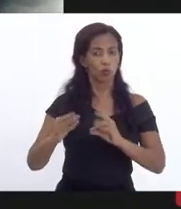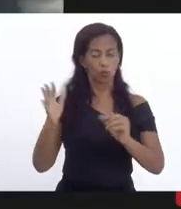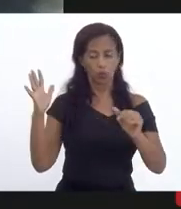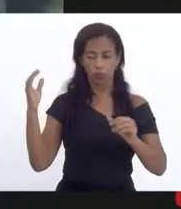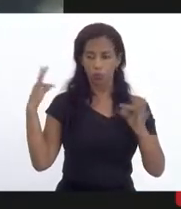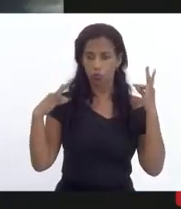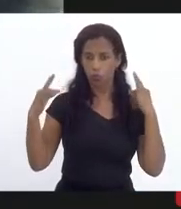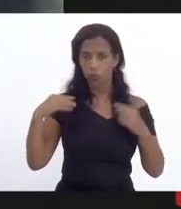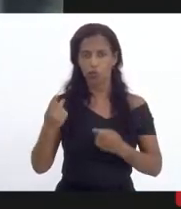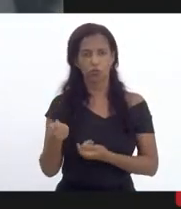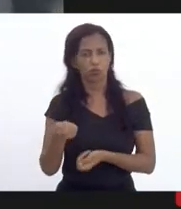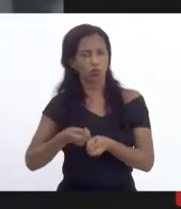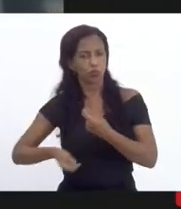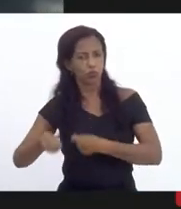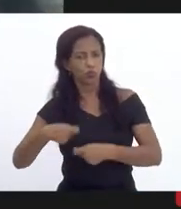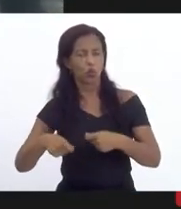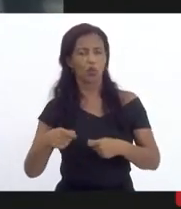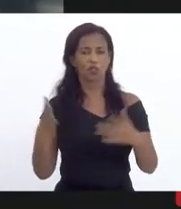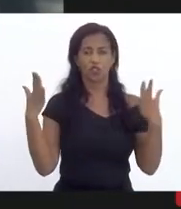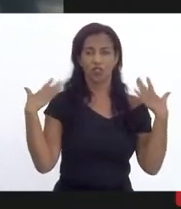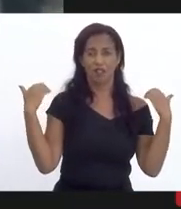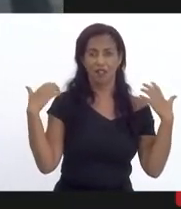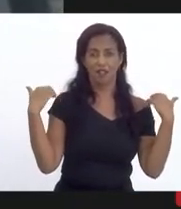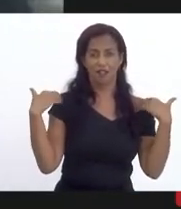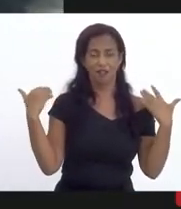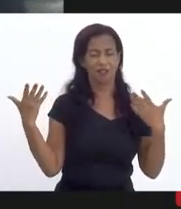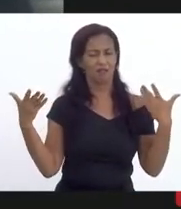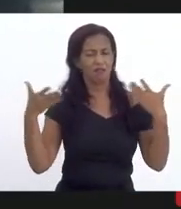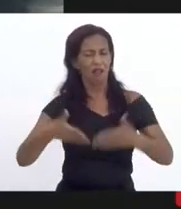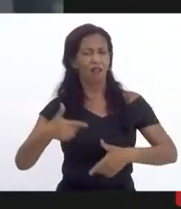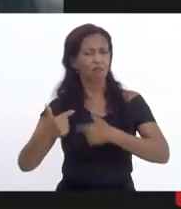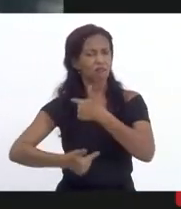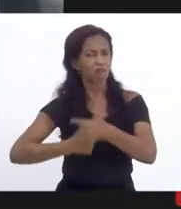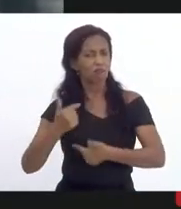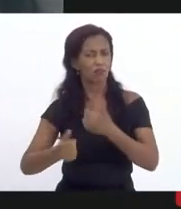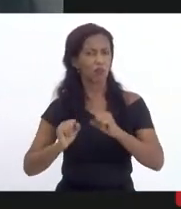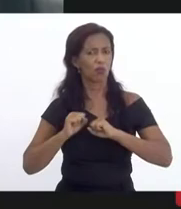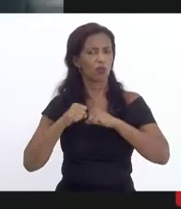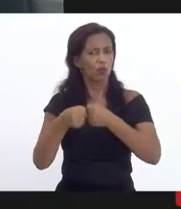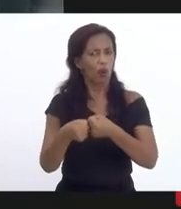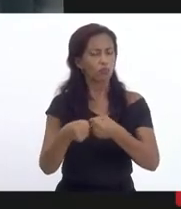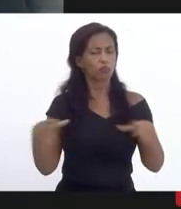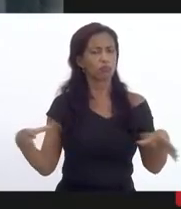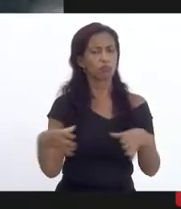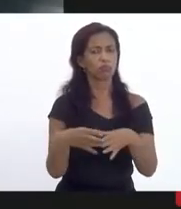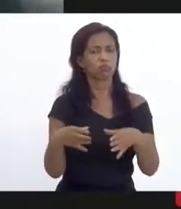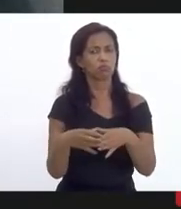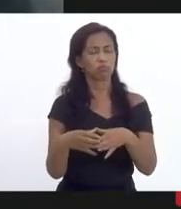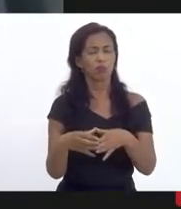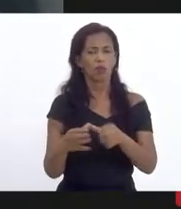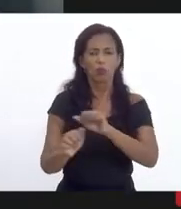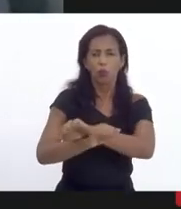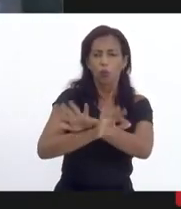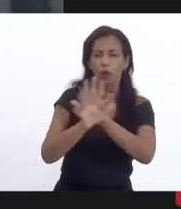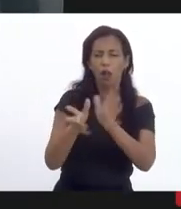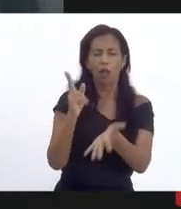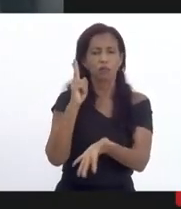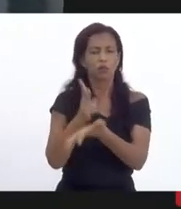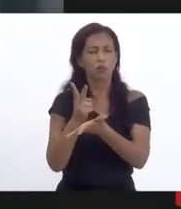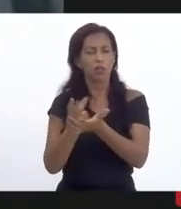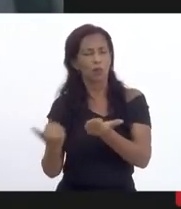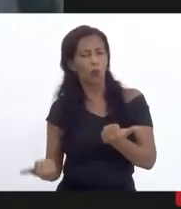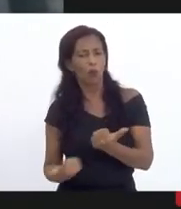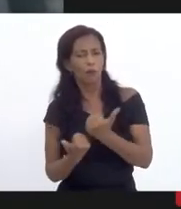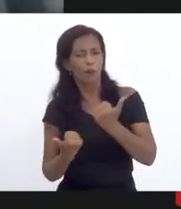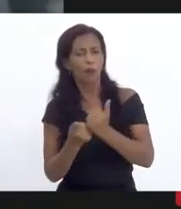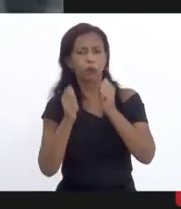do turismo de negócio, turismo de lazer, atuou fortemente, né, junto à comissão, com, claro, sempre com o apoio do